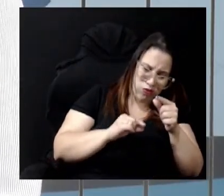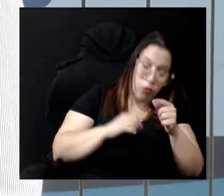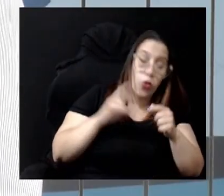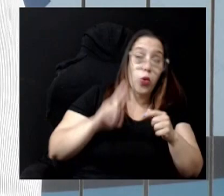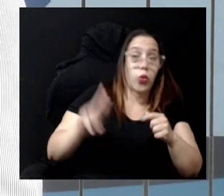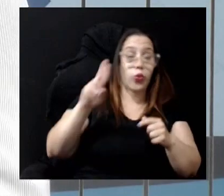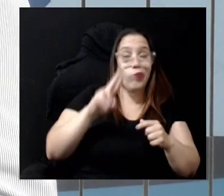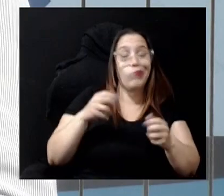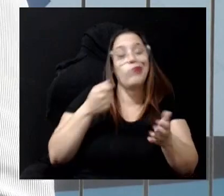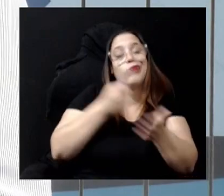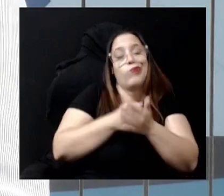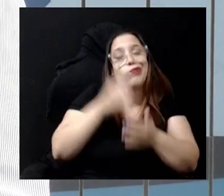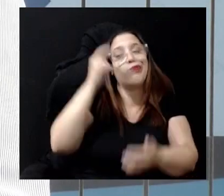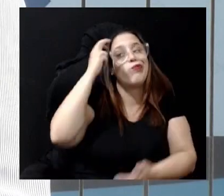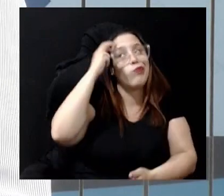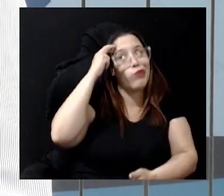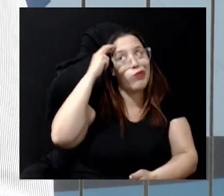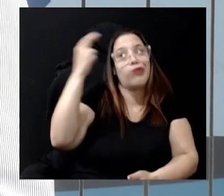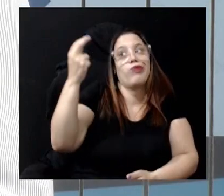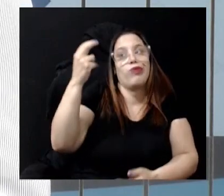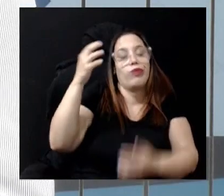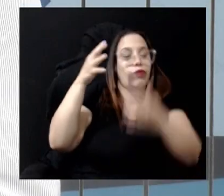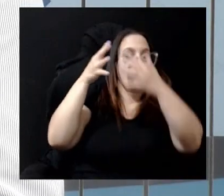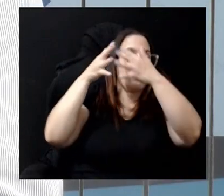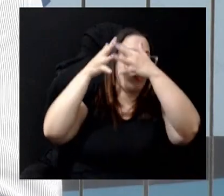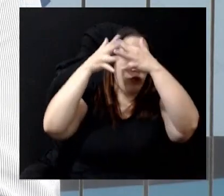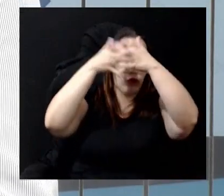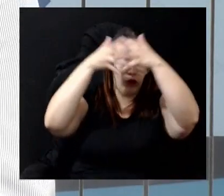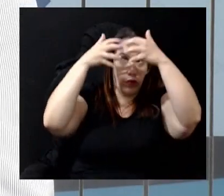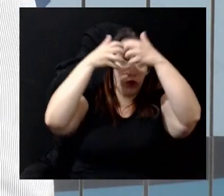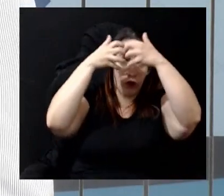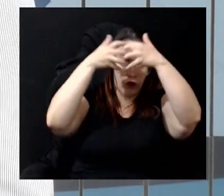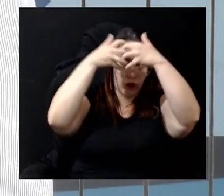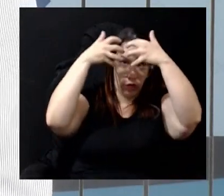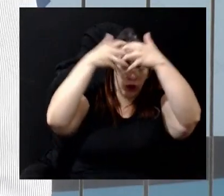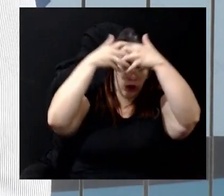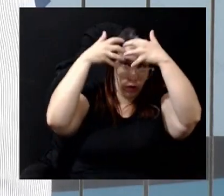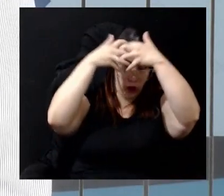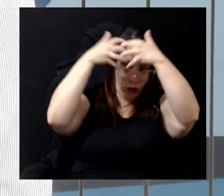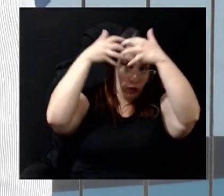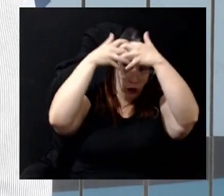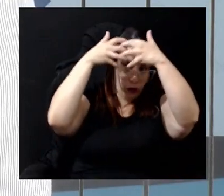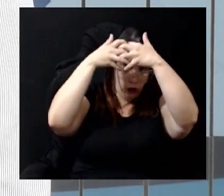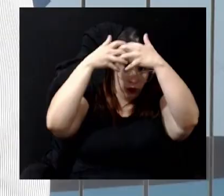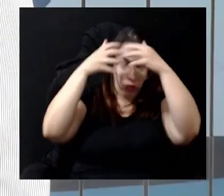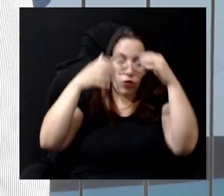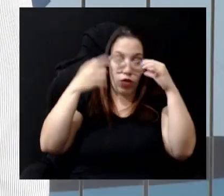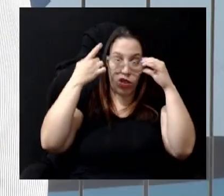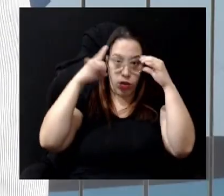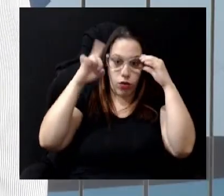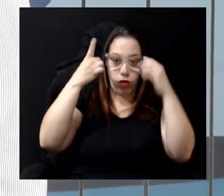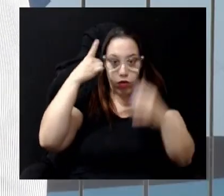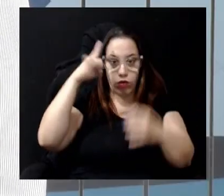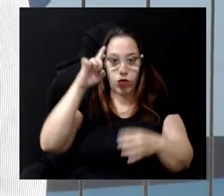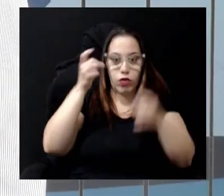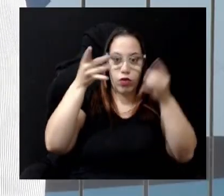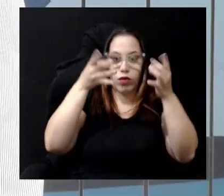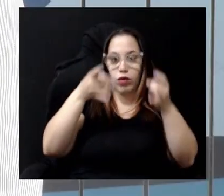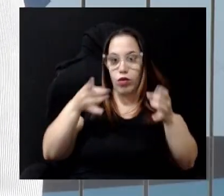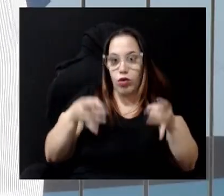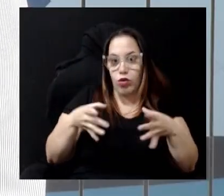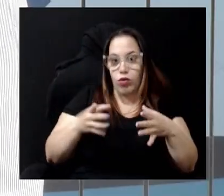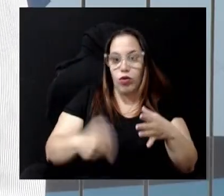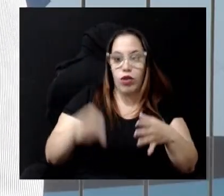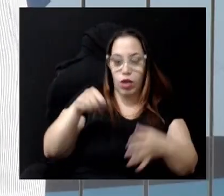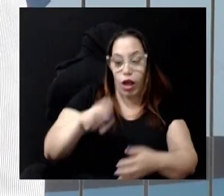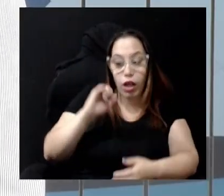inteligência. Refletir como a gente está usando o nosso tempo deve ser de maneira cotidiana, mas em especial, dado essa